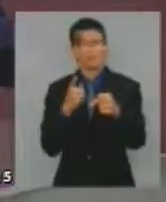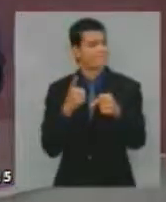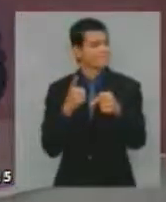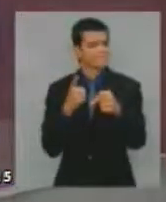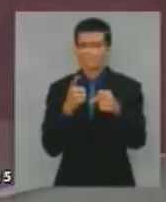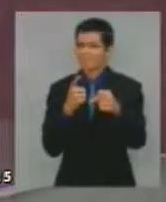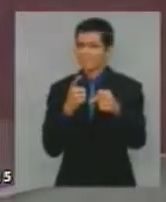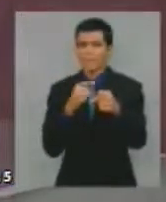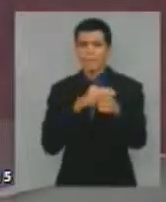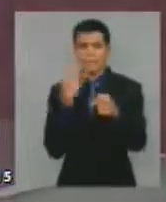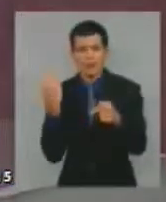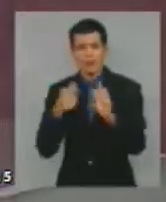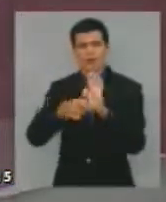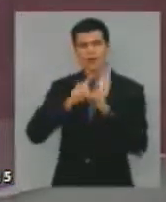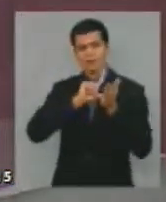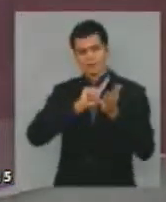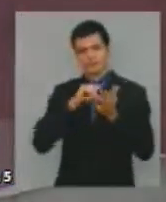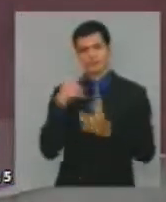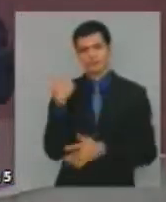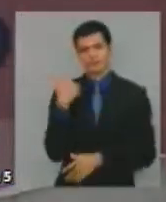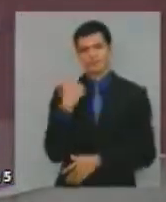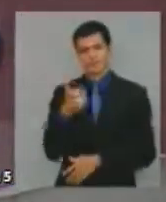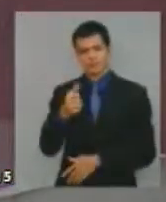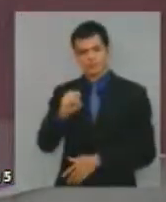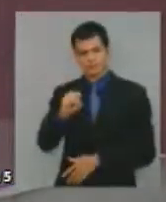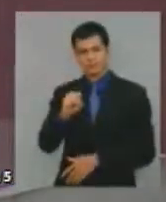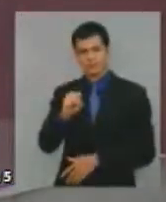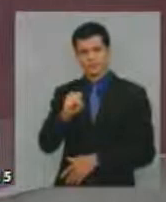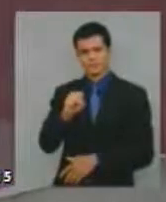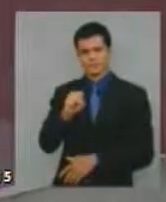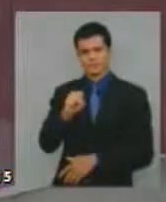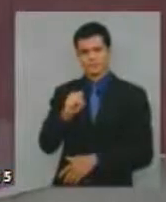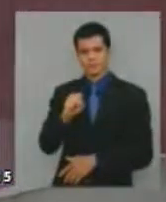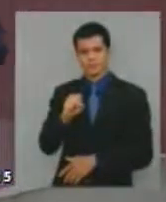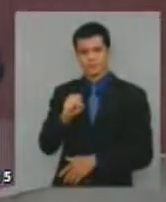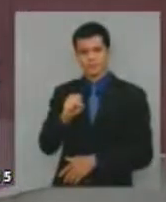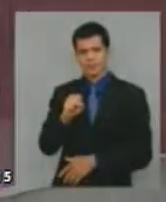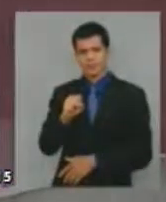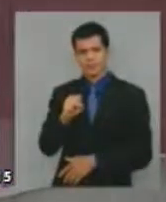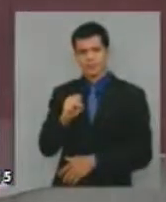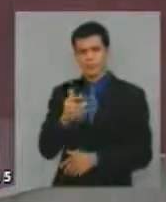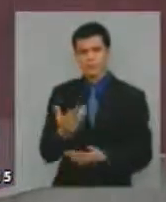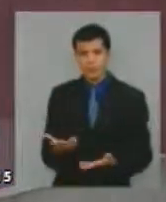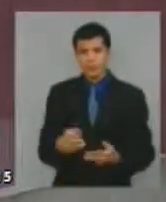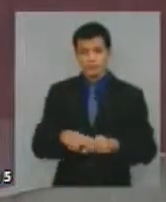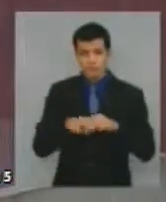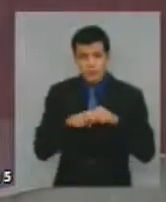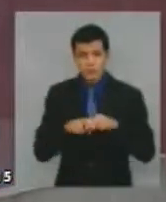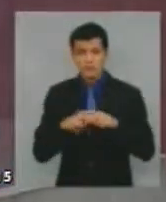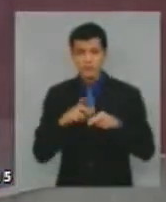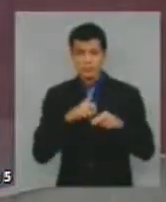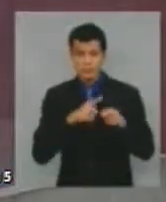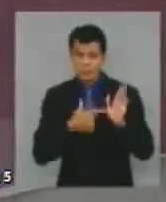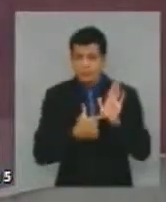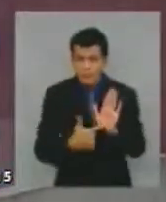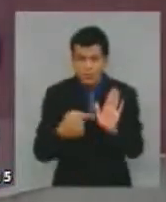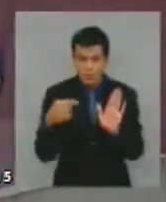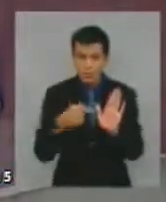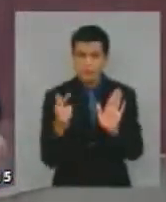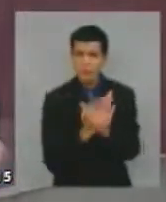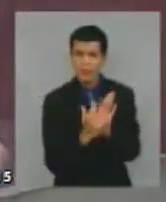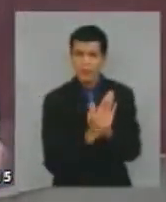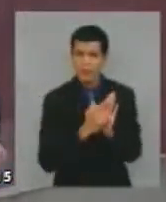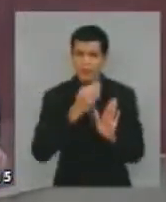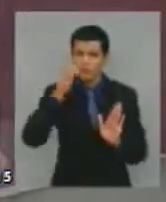todo o território nacional fosse igual. Não é. Nós estamos numa situação pior. Eu estou trazendo dados oficiais. E já vou